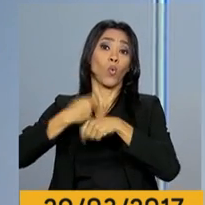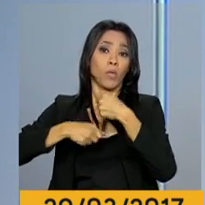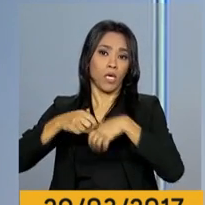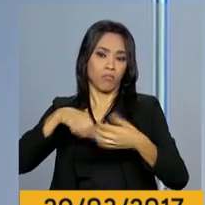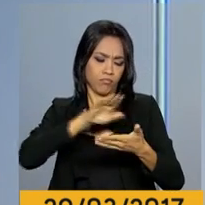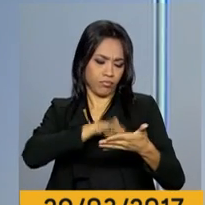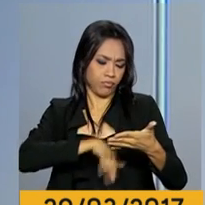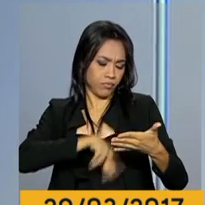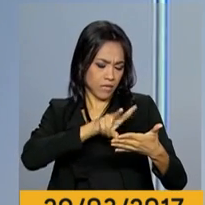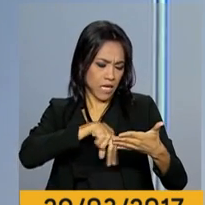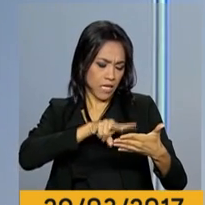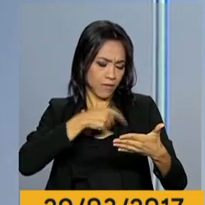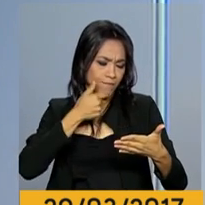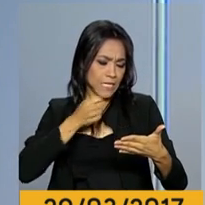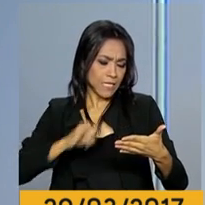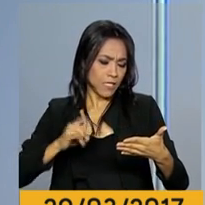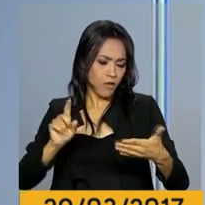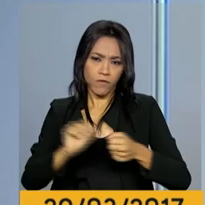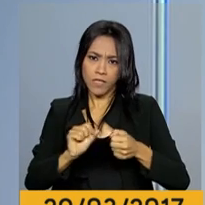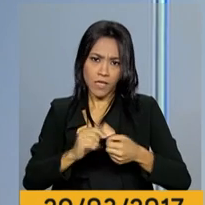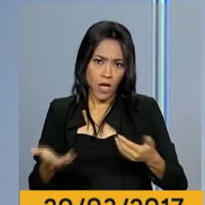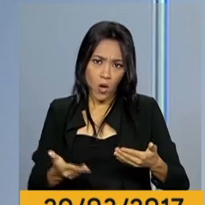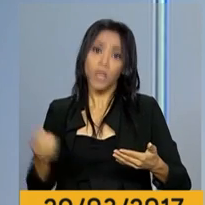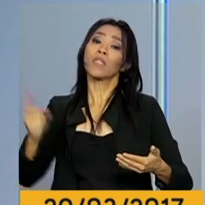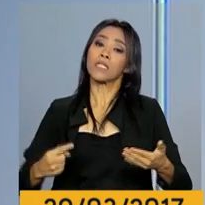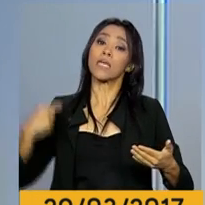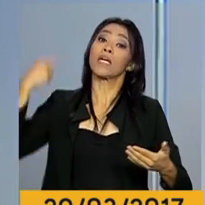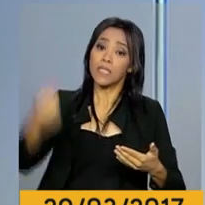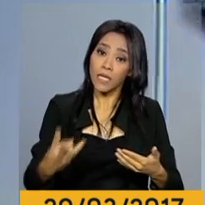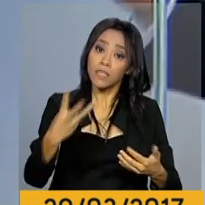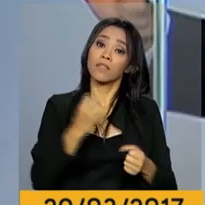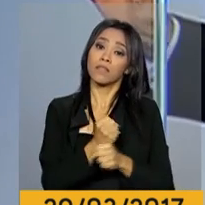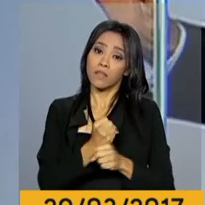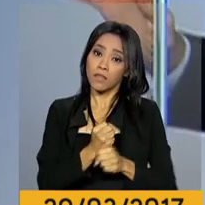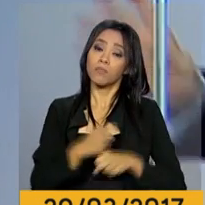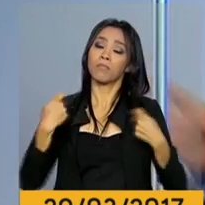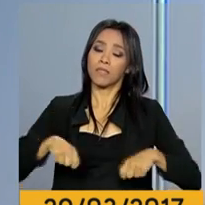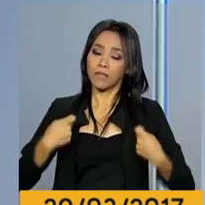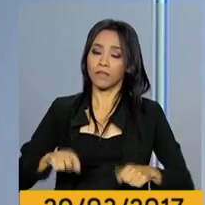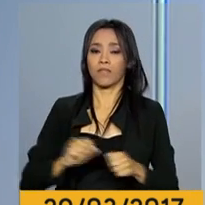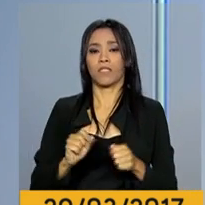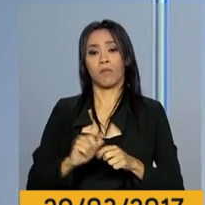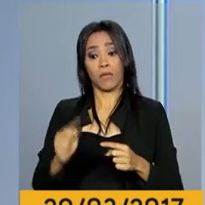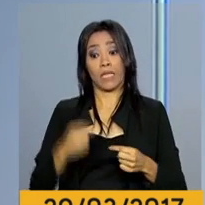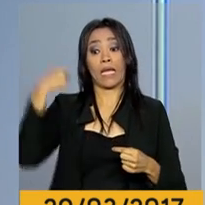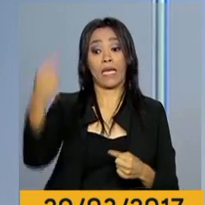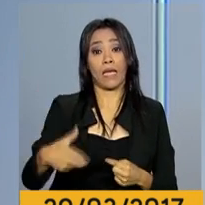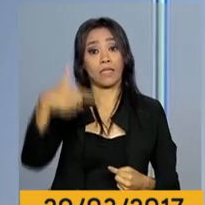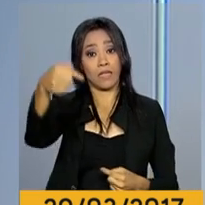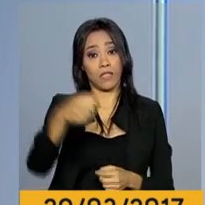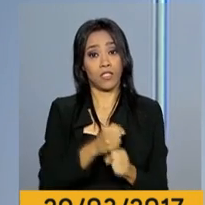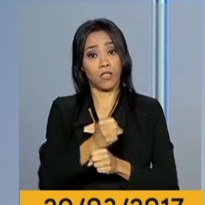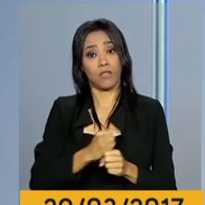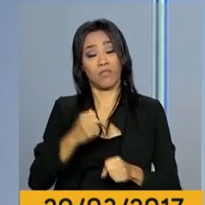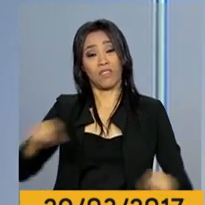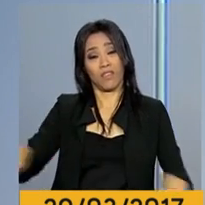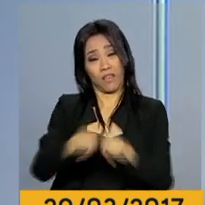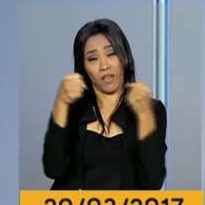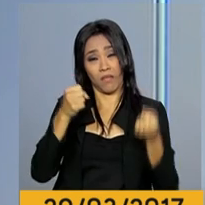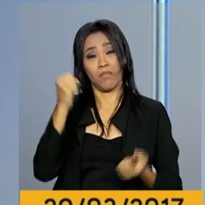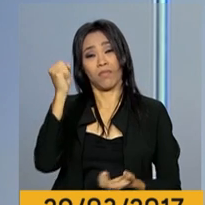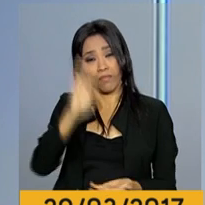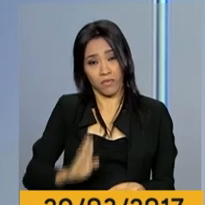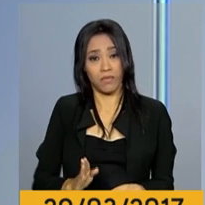agora daqui a três anos sem fazer senão daqui a 7 nós paralisamos o país então é preciso